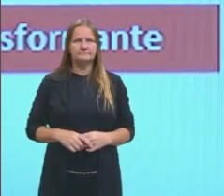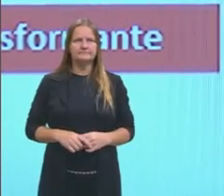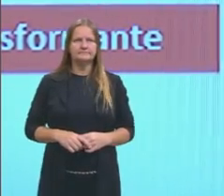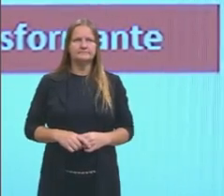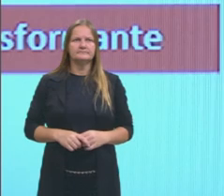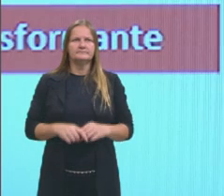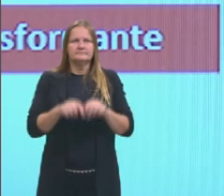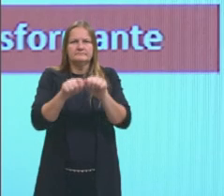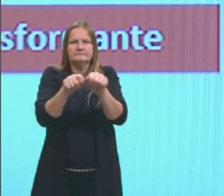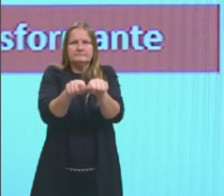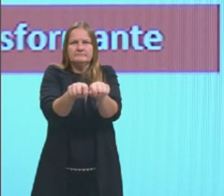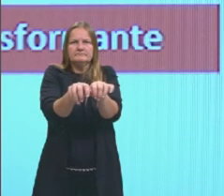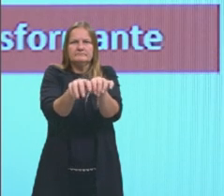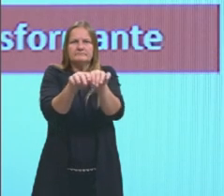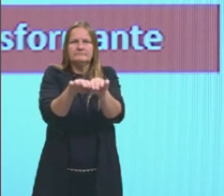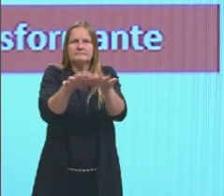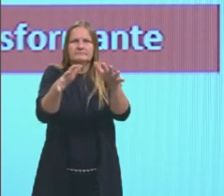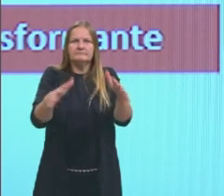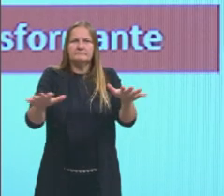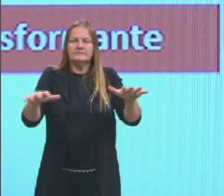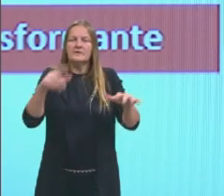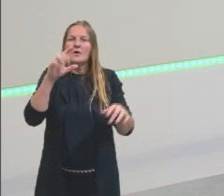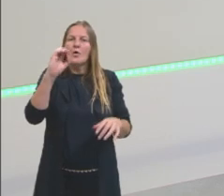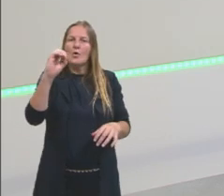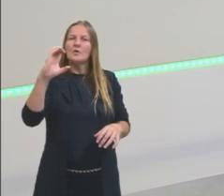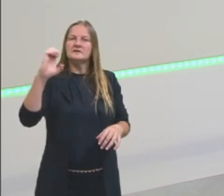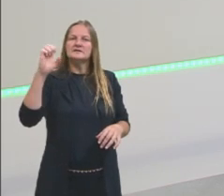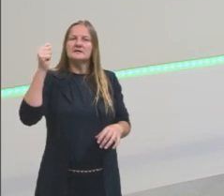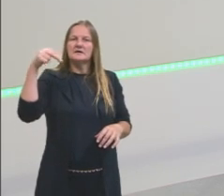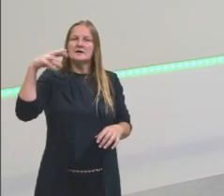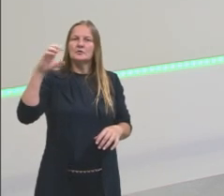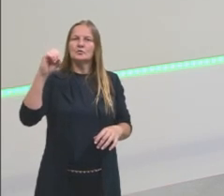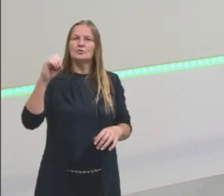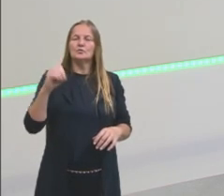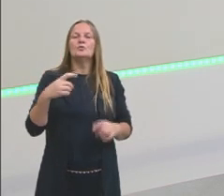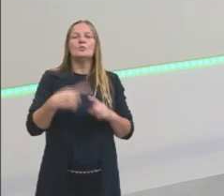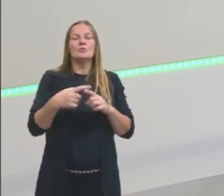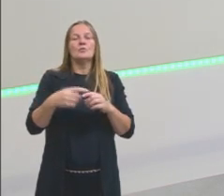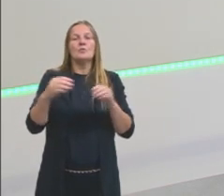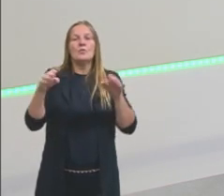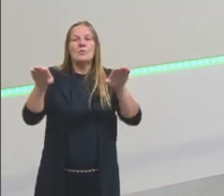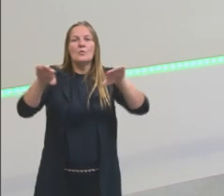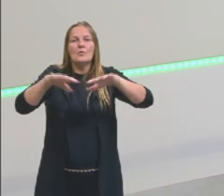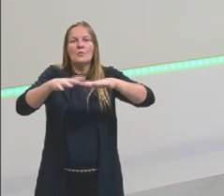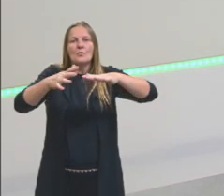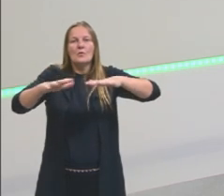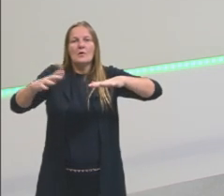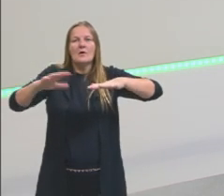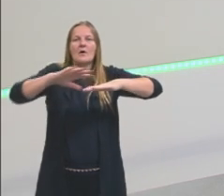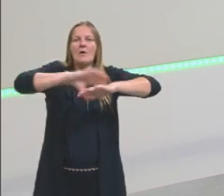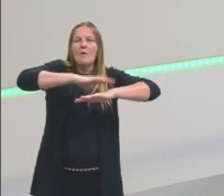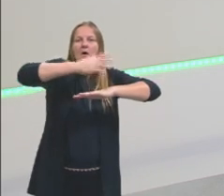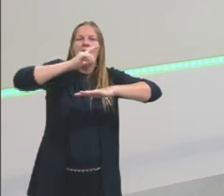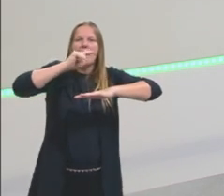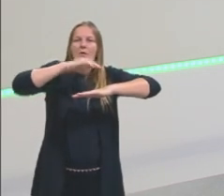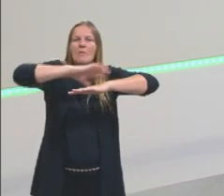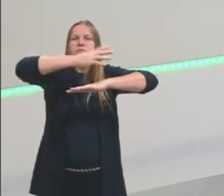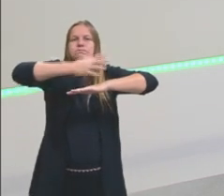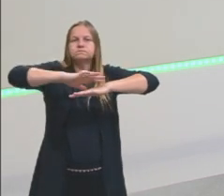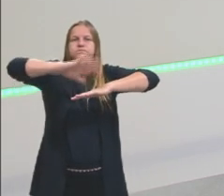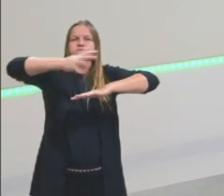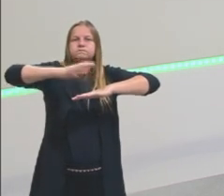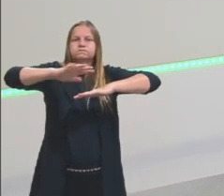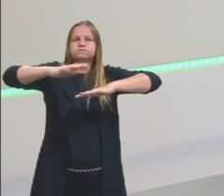Então nós vamos ter a formação por exemplo que oceano um oceano ele é formada através dessa falhamento da divergência certo